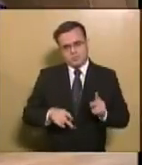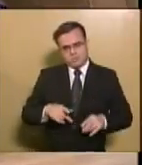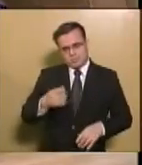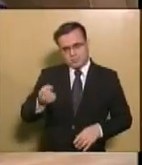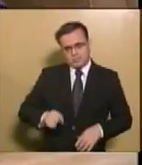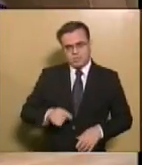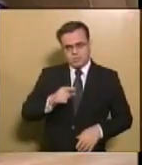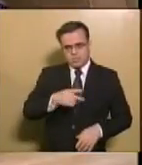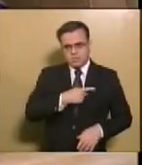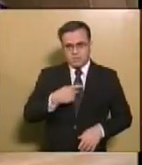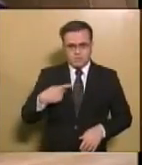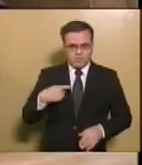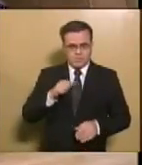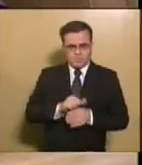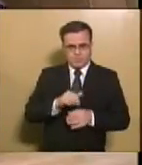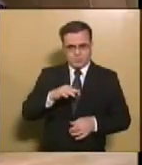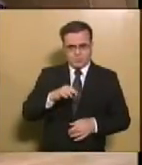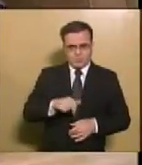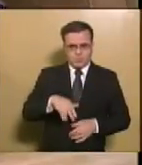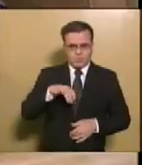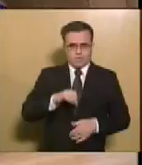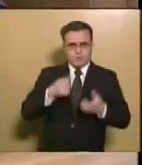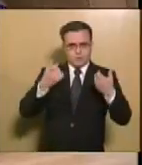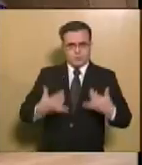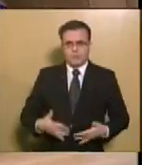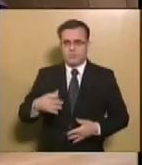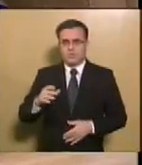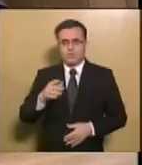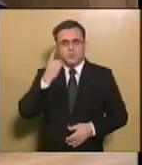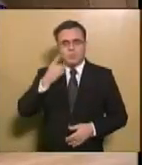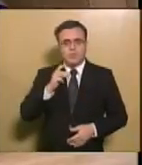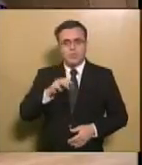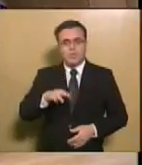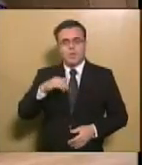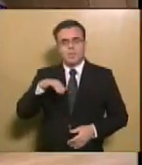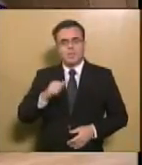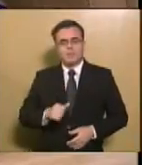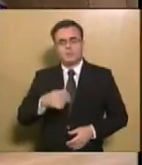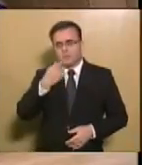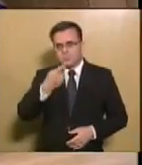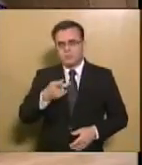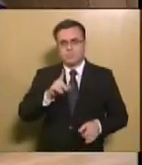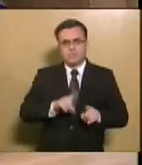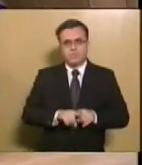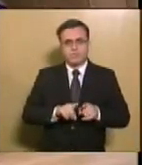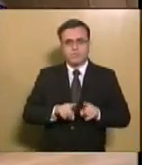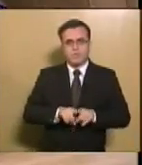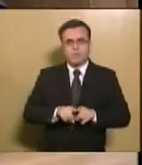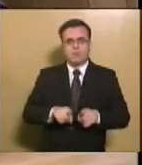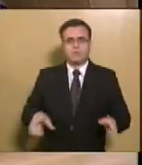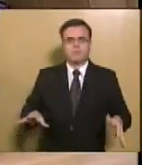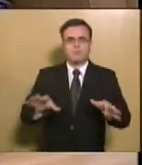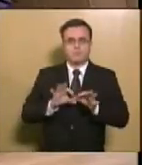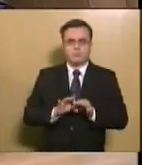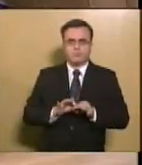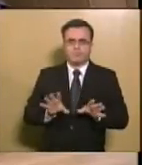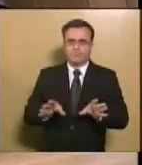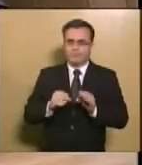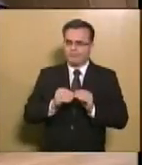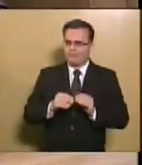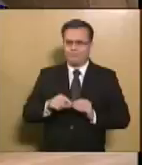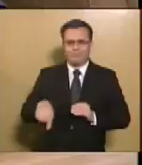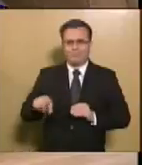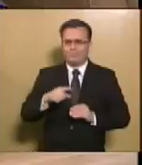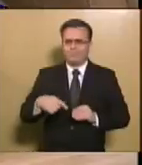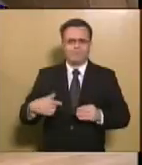pelo pastor Antônio e pela deputada Maria, no sentido das, do serviço não estar sendo prestado de